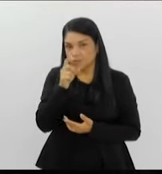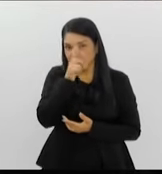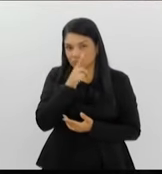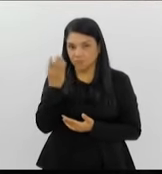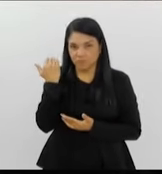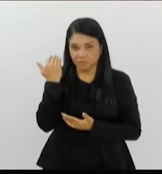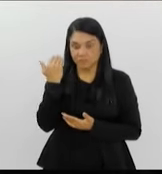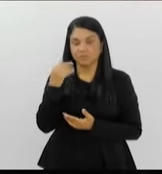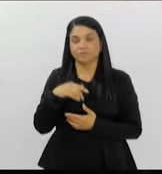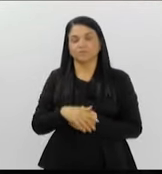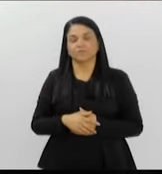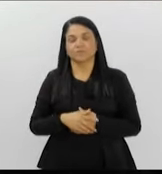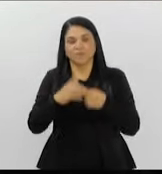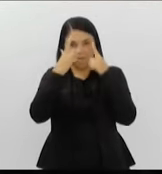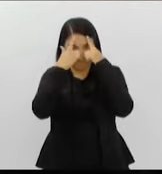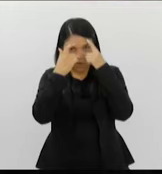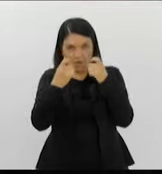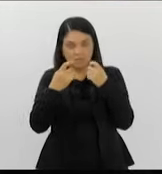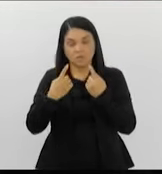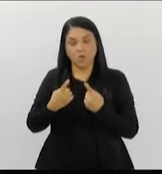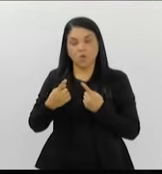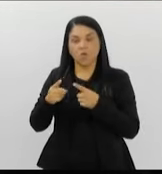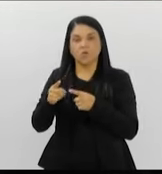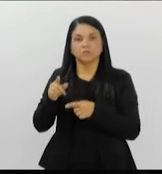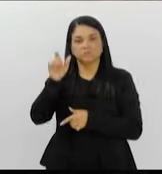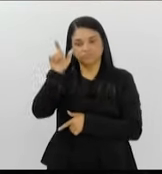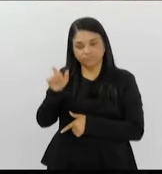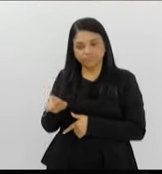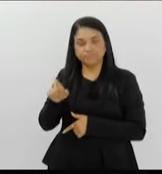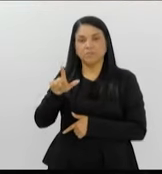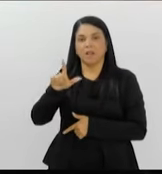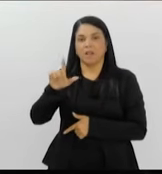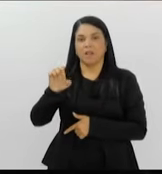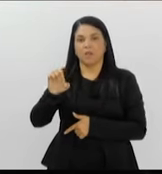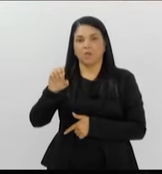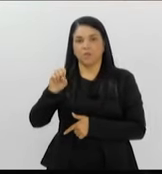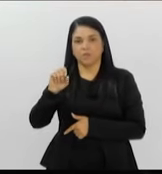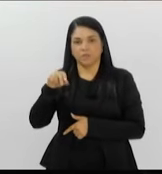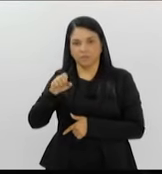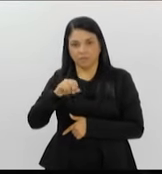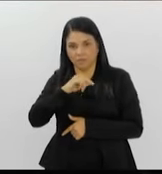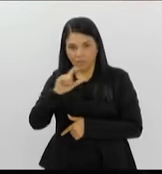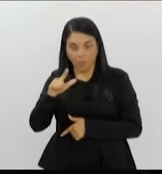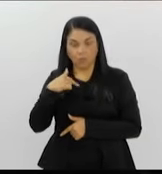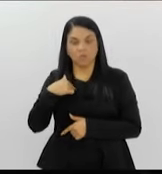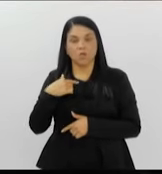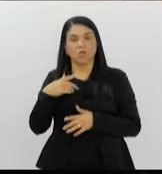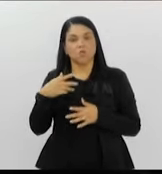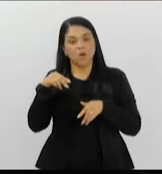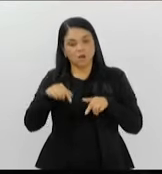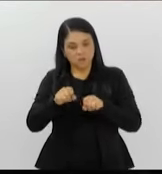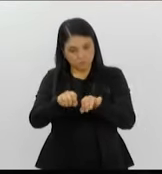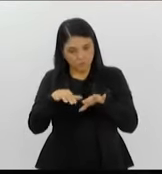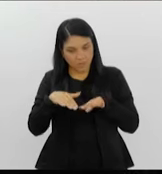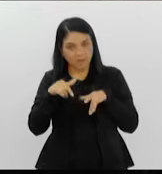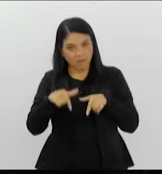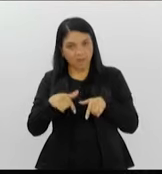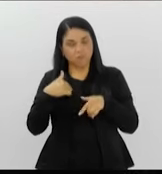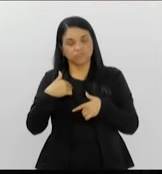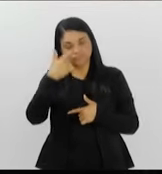agressão contra o Leonel, eu chamava a atenção aqui no plenário para o comportamento